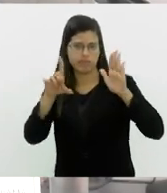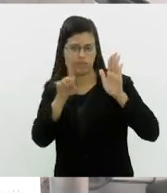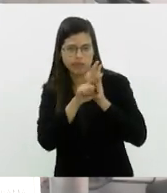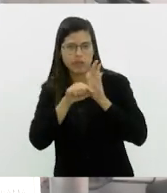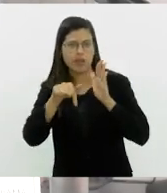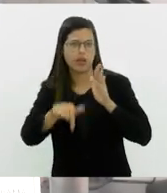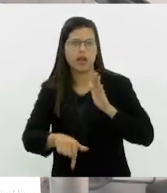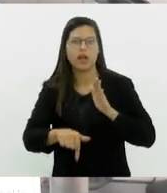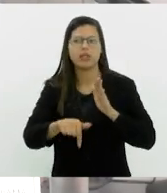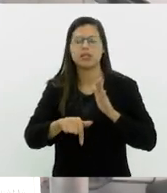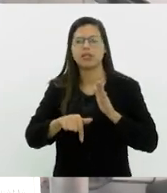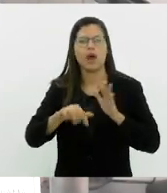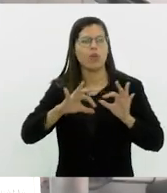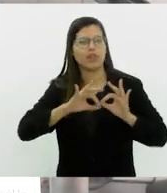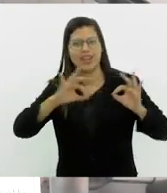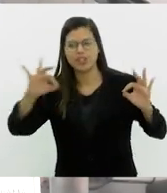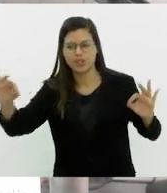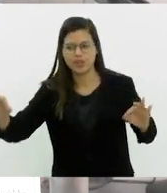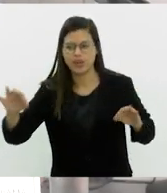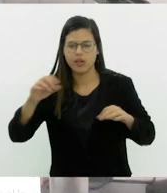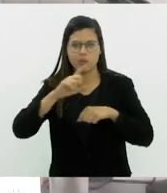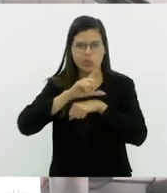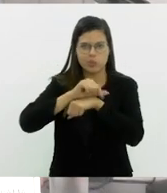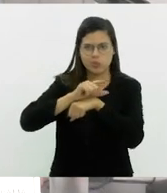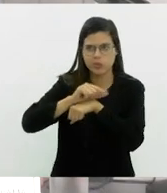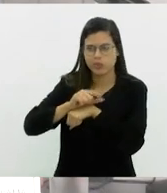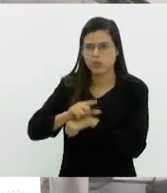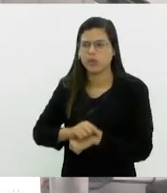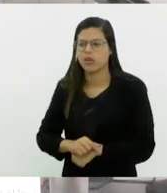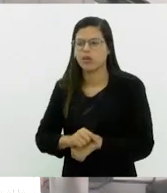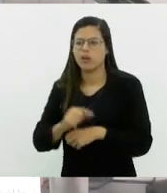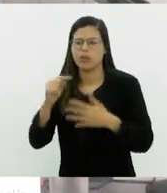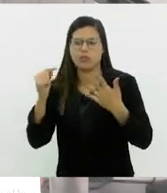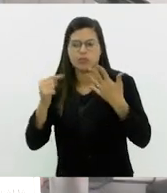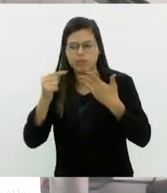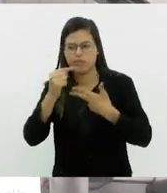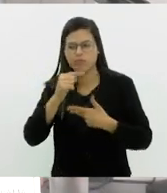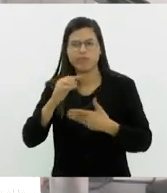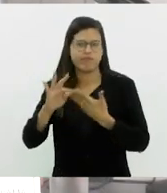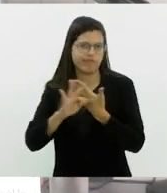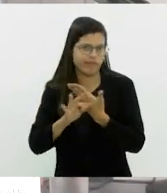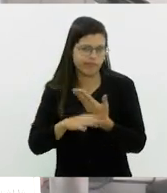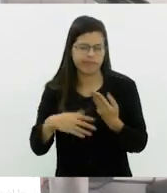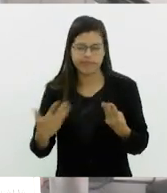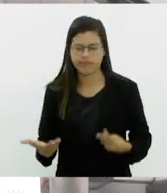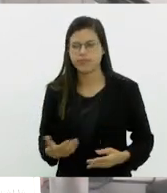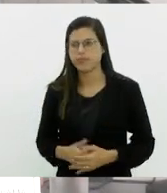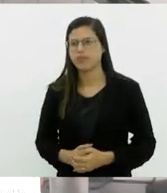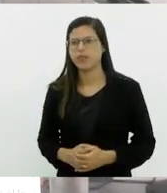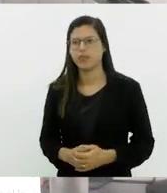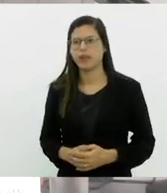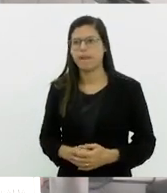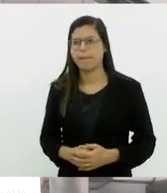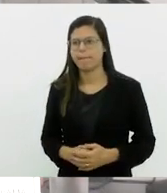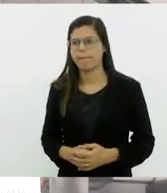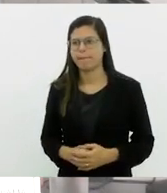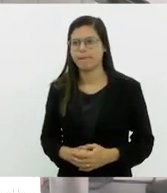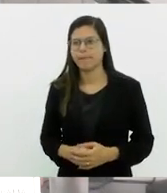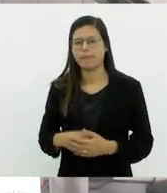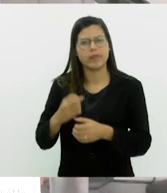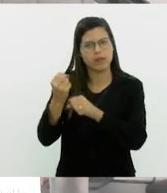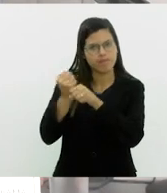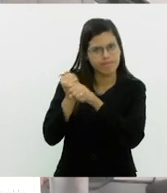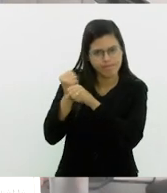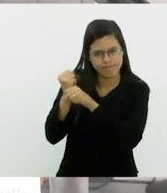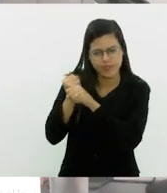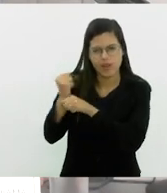tem que legalizar aqueles procedimentos técnicos, etc. E durante muitos anos, alguns